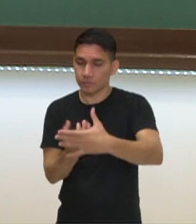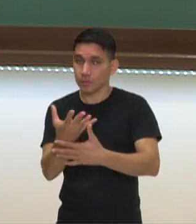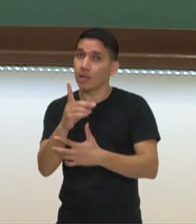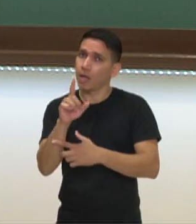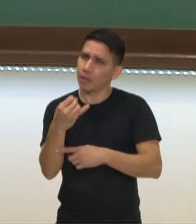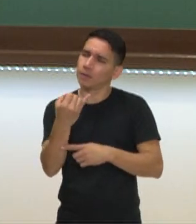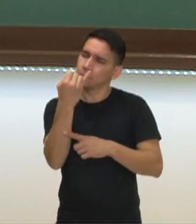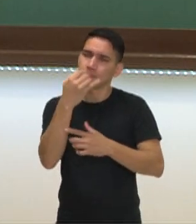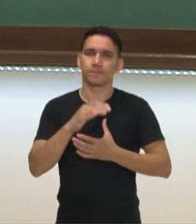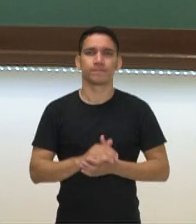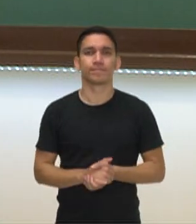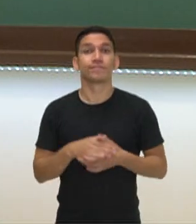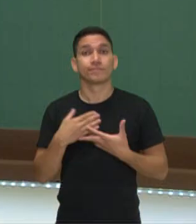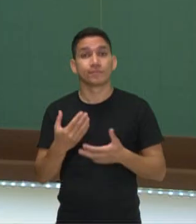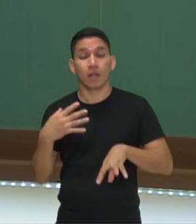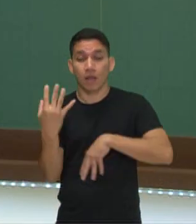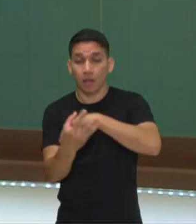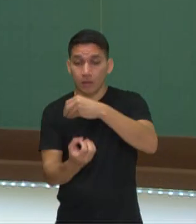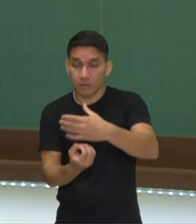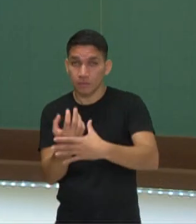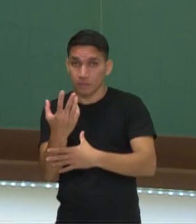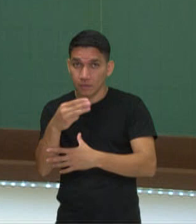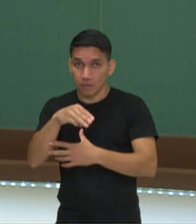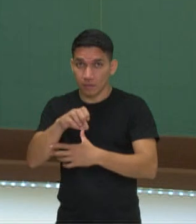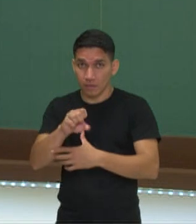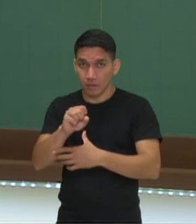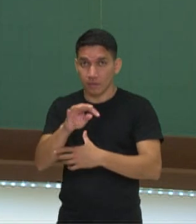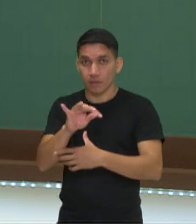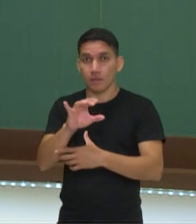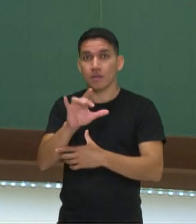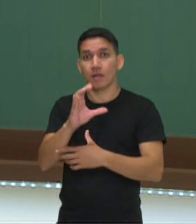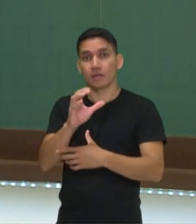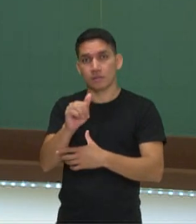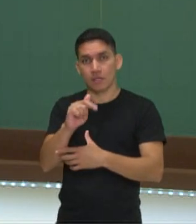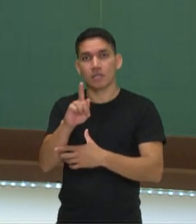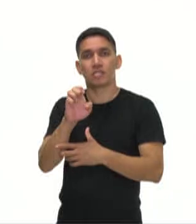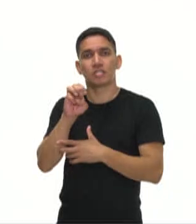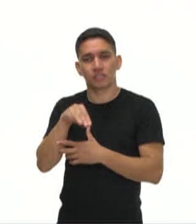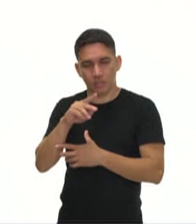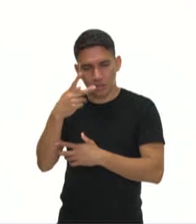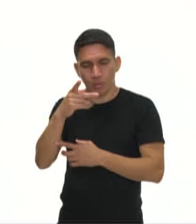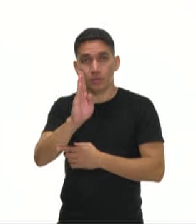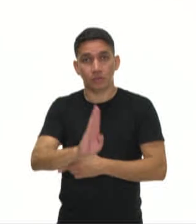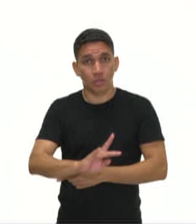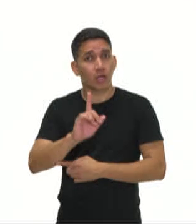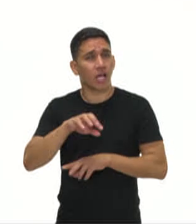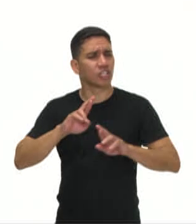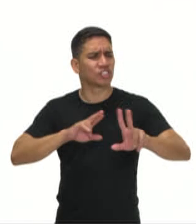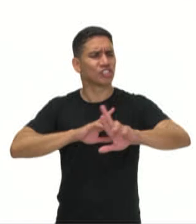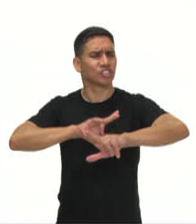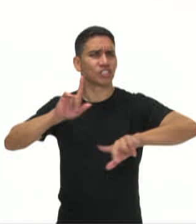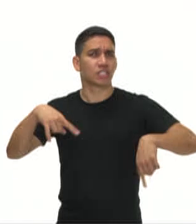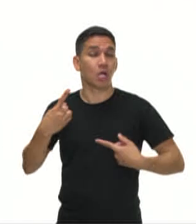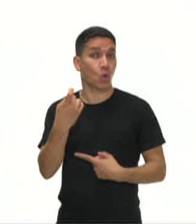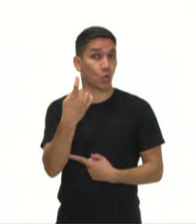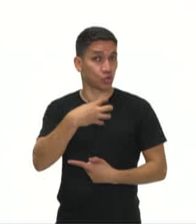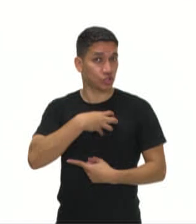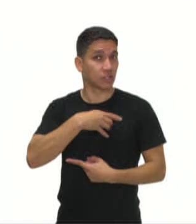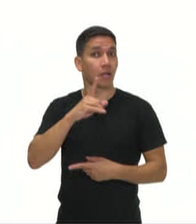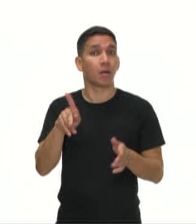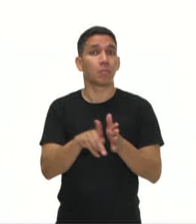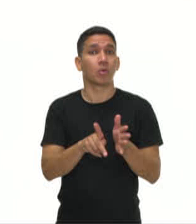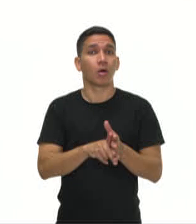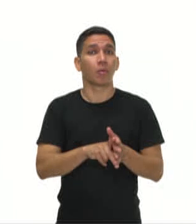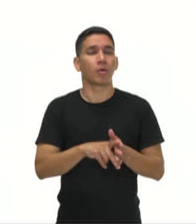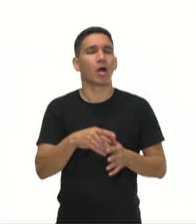fundamental. Mestiçagem no Brasil teria ocorrido de diferentes formas. Uma delas seria o cunhadismo, né, uma antiga prática